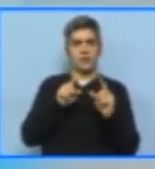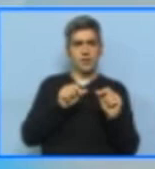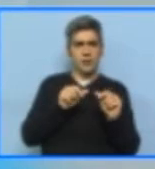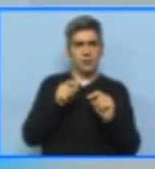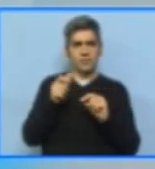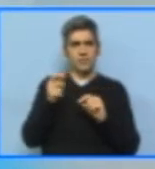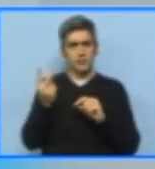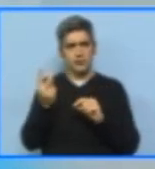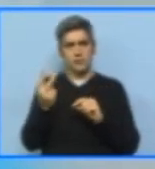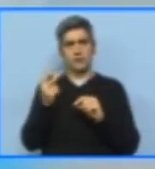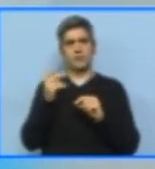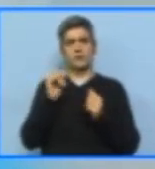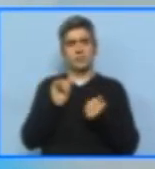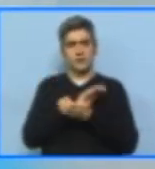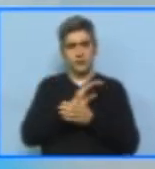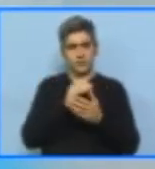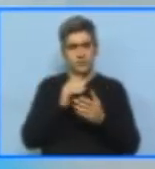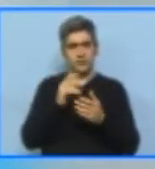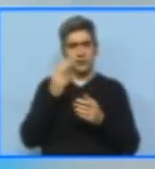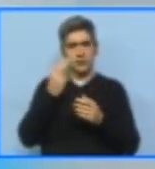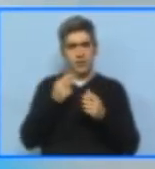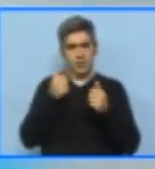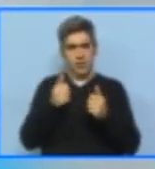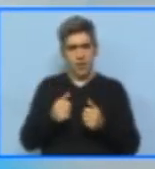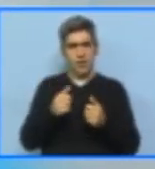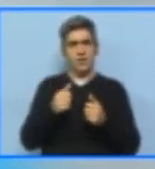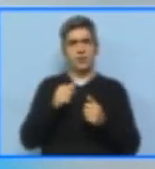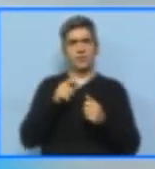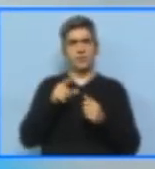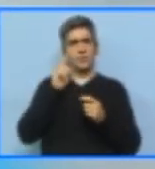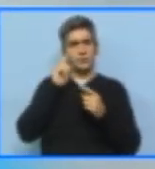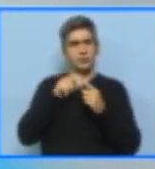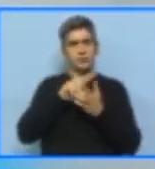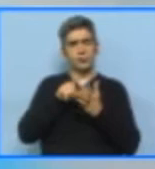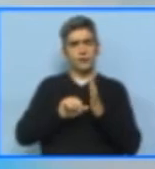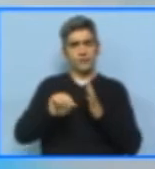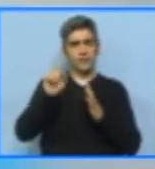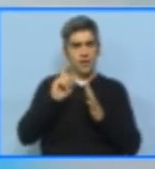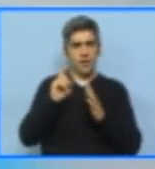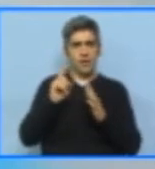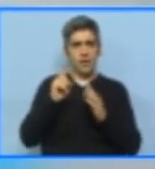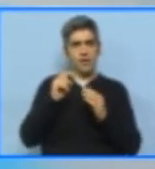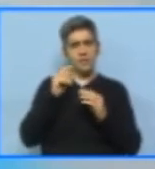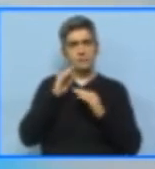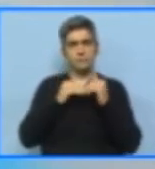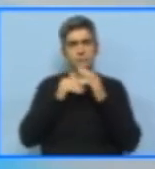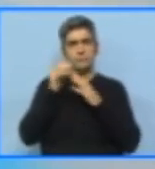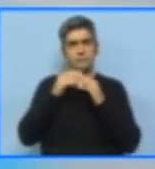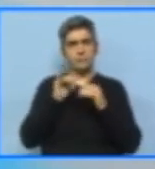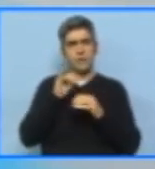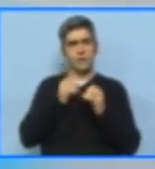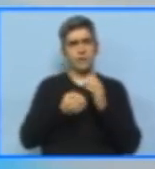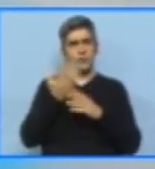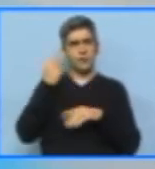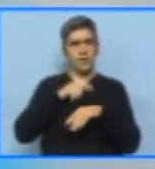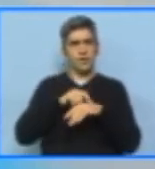na televisão, na imprensa, nas artes gráficas, e era esse o seu projeto, um projeto empreendedor e muito inovador para o